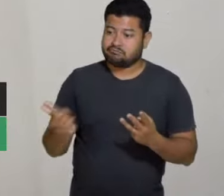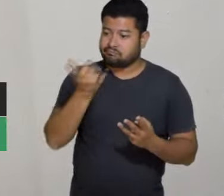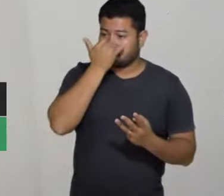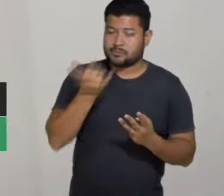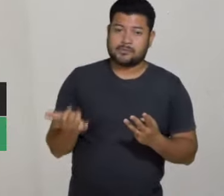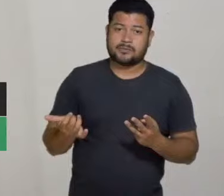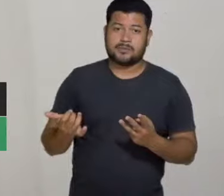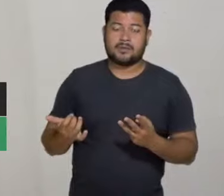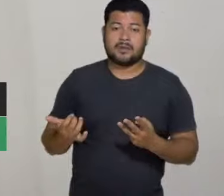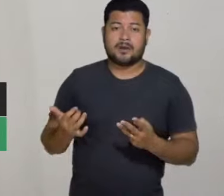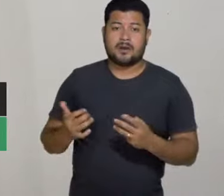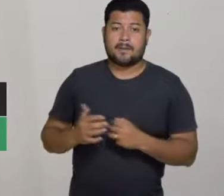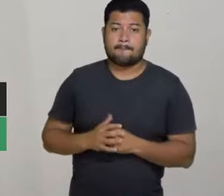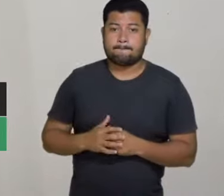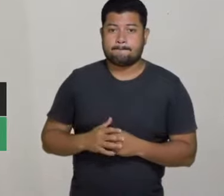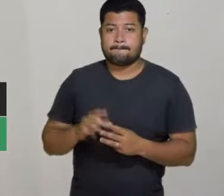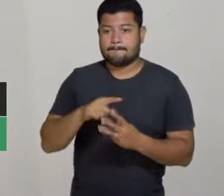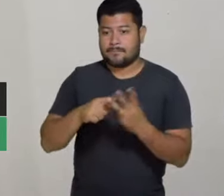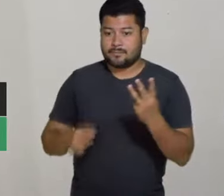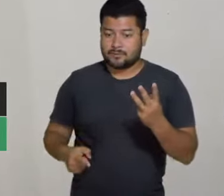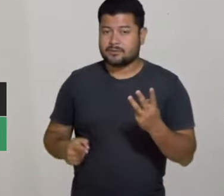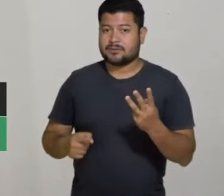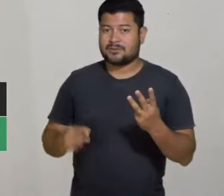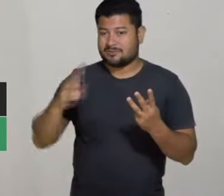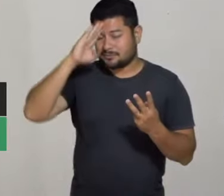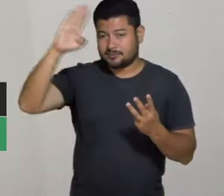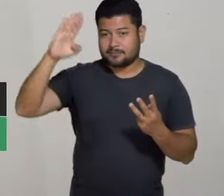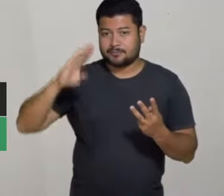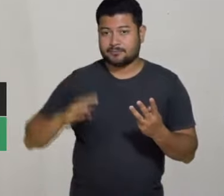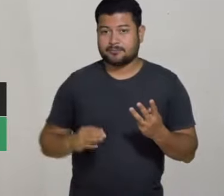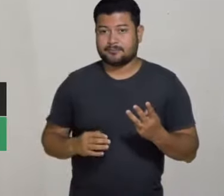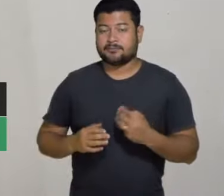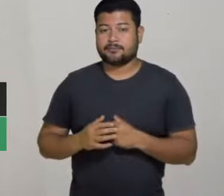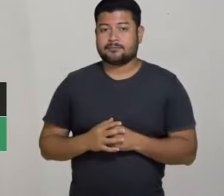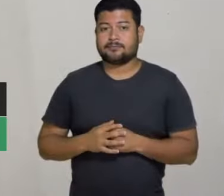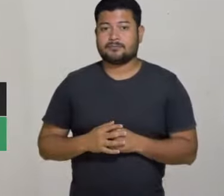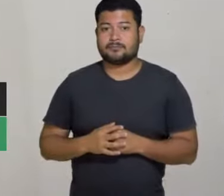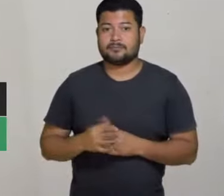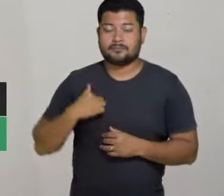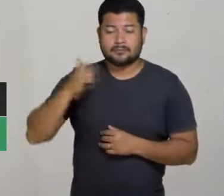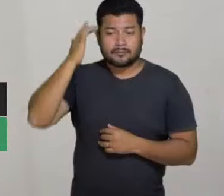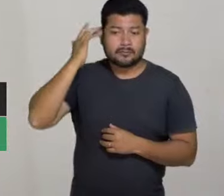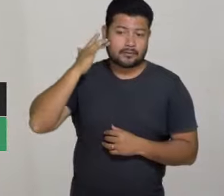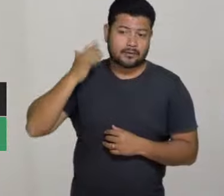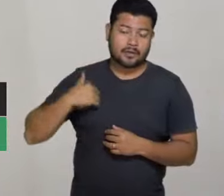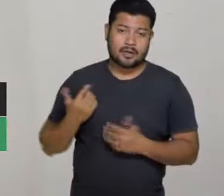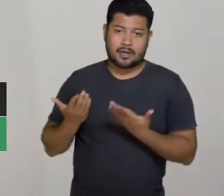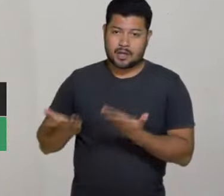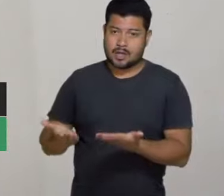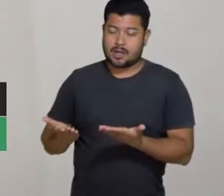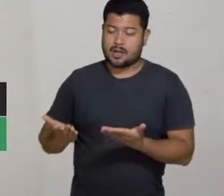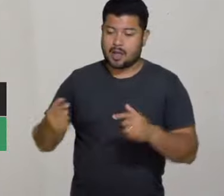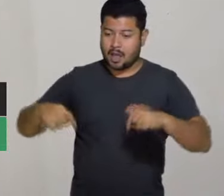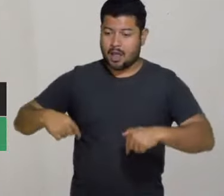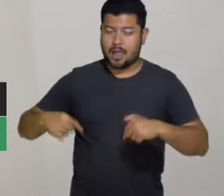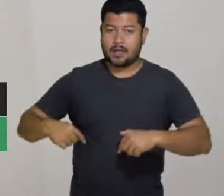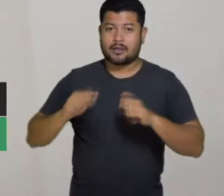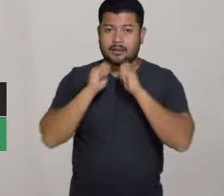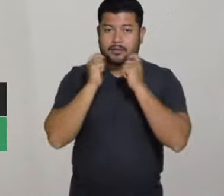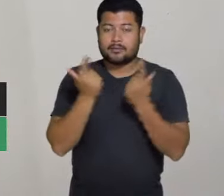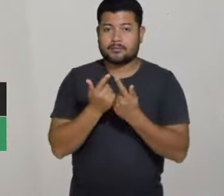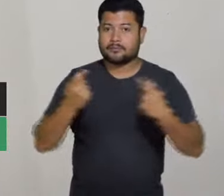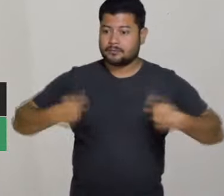por diante. Então, esses são os indicadores que nos chegaram. Eu acho que a gente, enquanto Assembleia Legislativa, precisamos